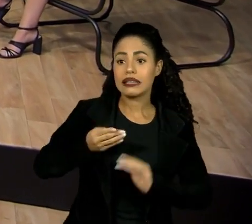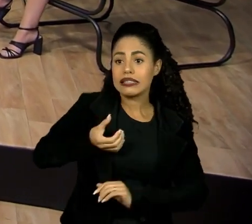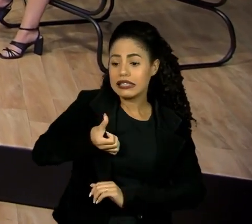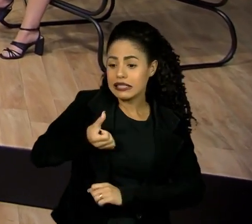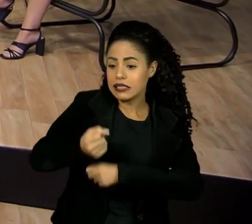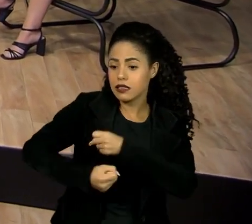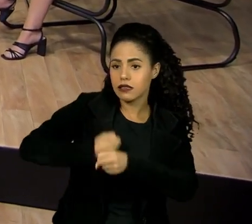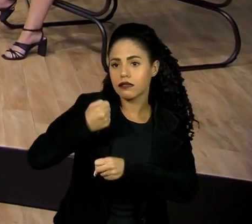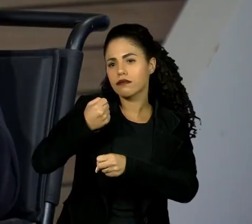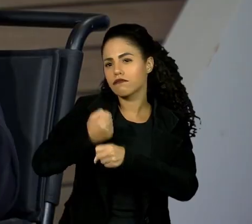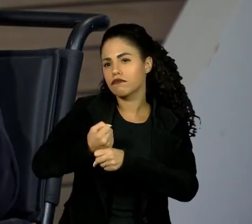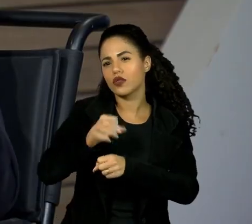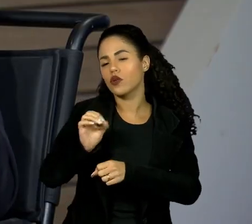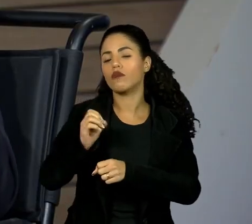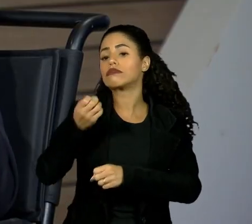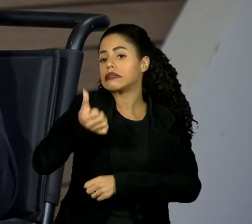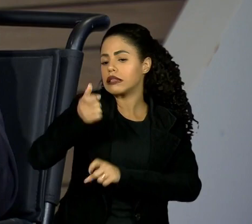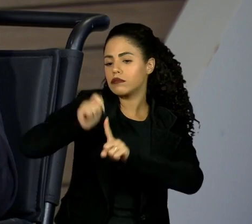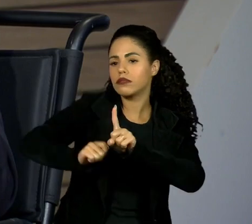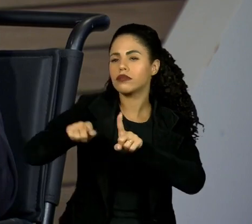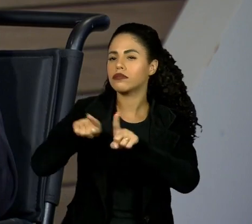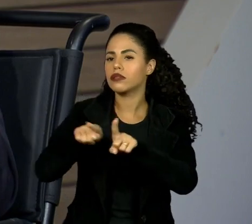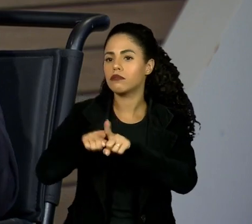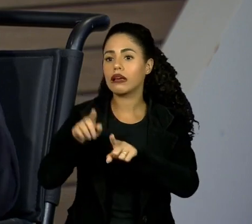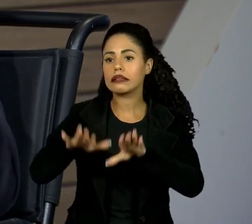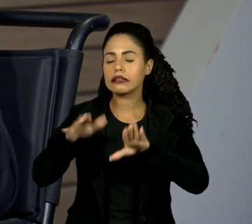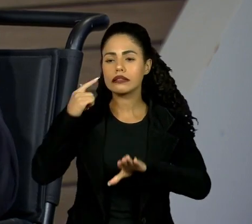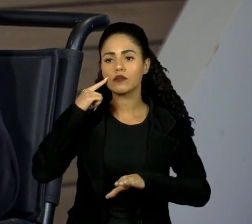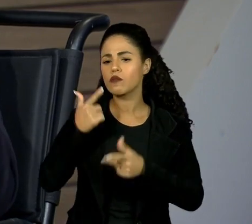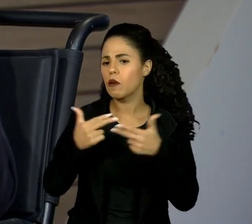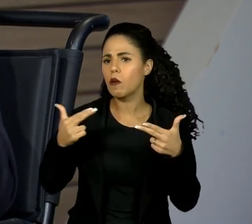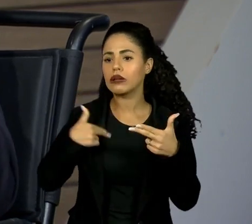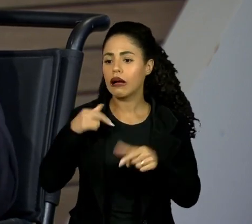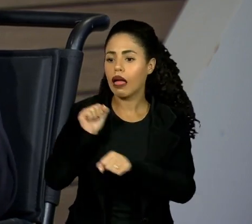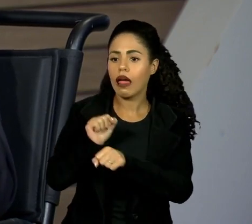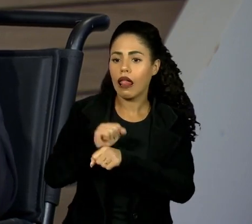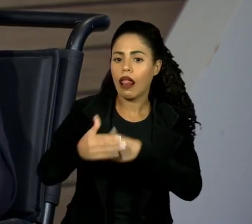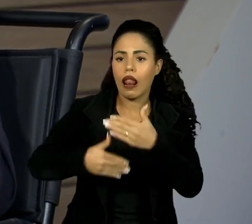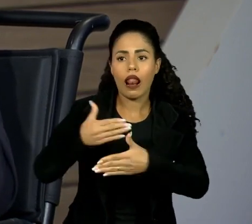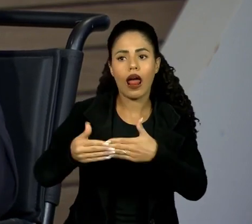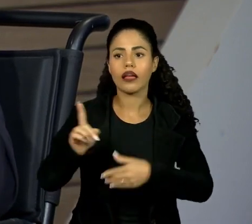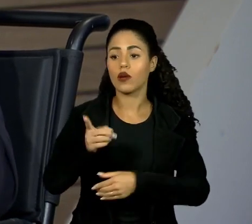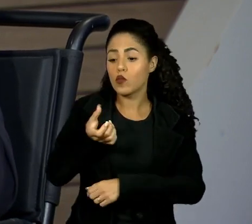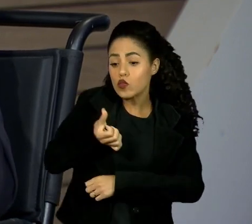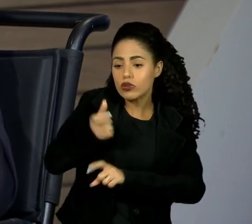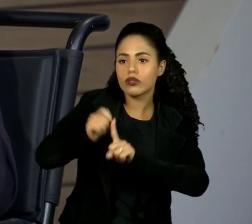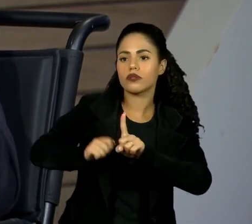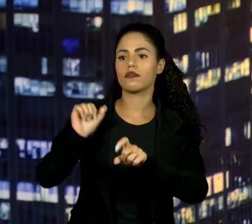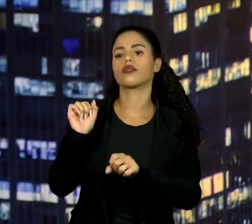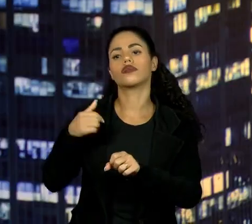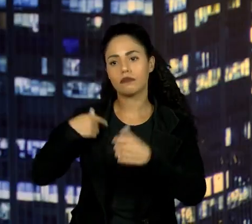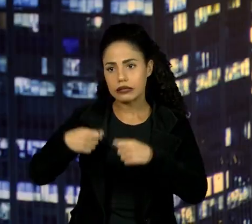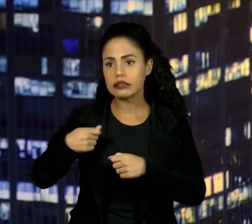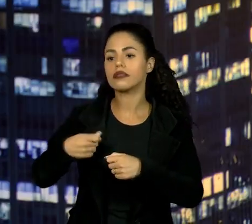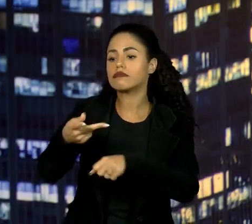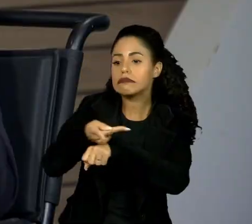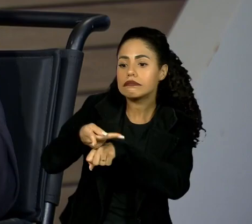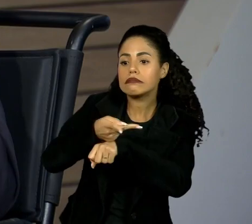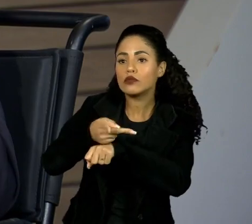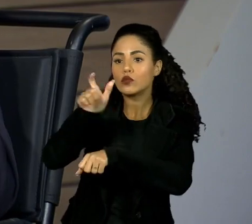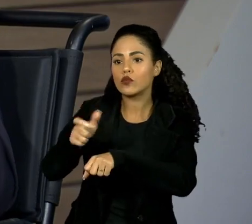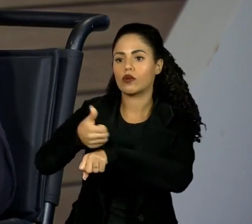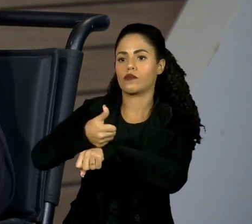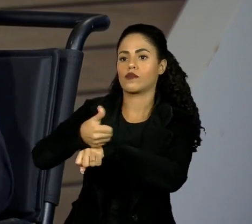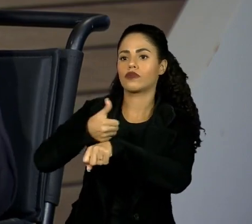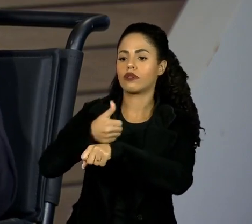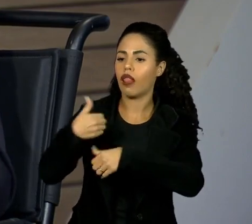meses, ou algum dos dois já tem algum fator conhecido, não ficar esperando mais. Com 6 meses já procura ajuda médica. Porque o tempo está passando, né? O tempo está passando e